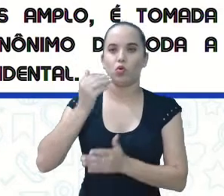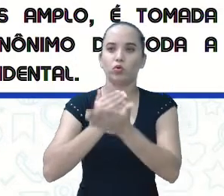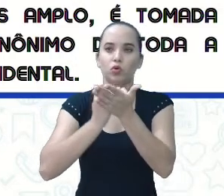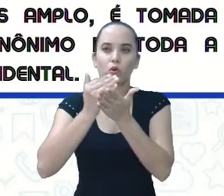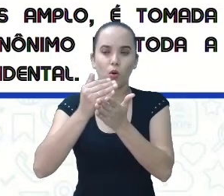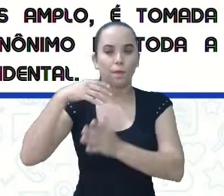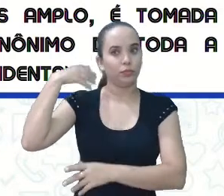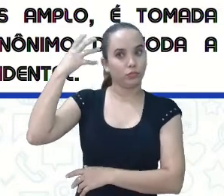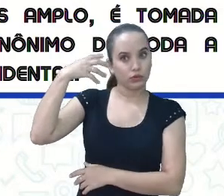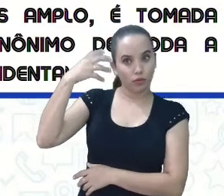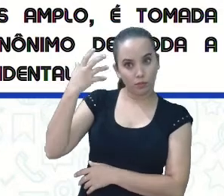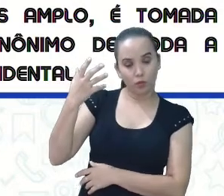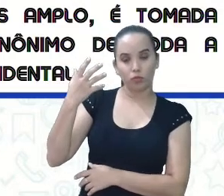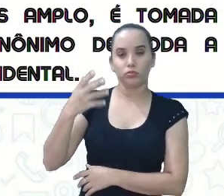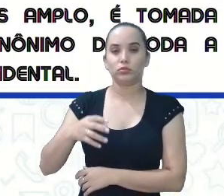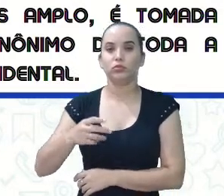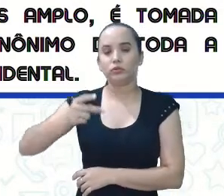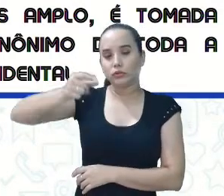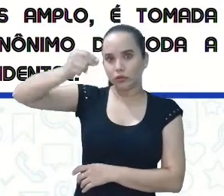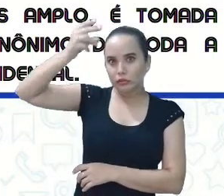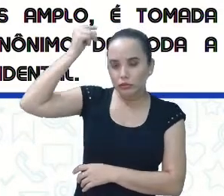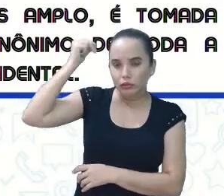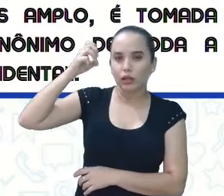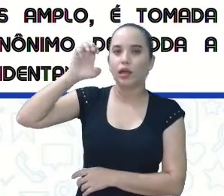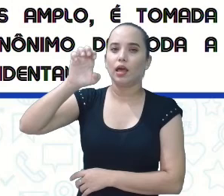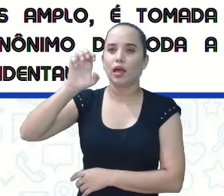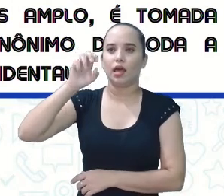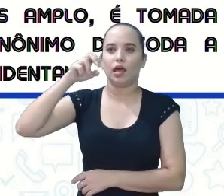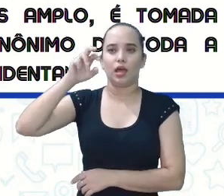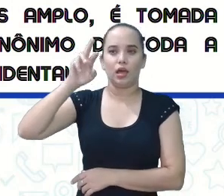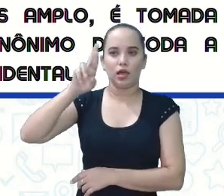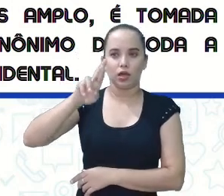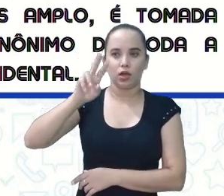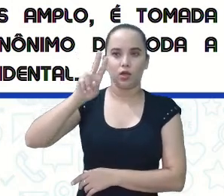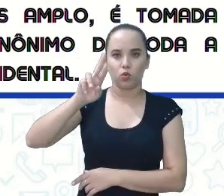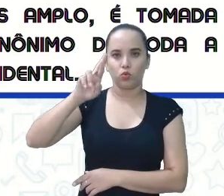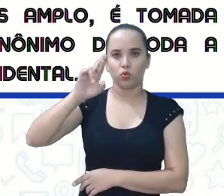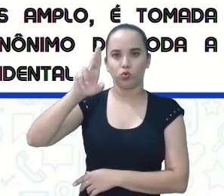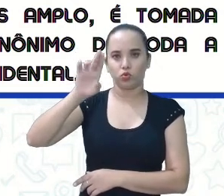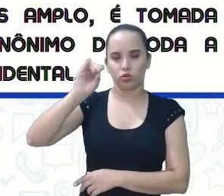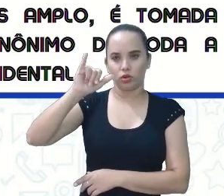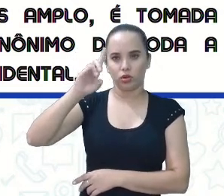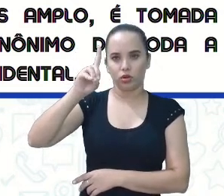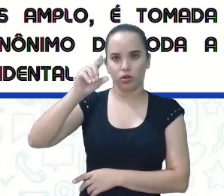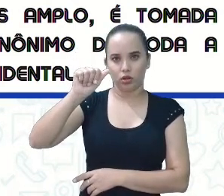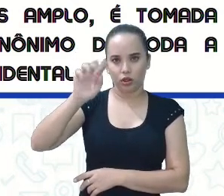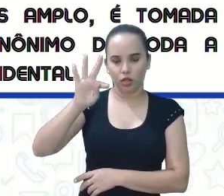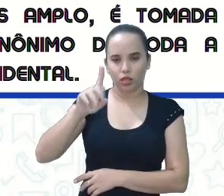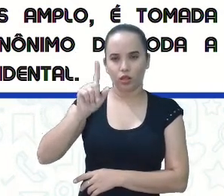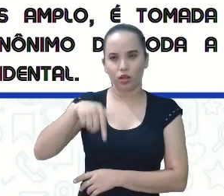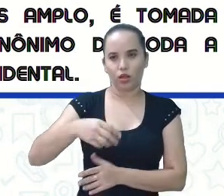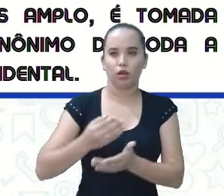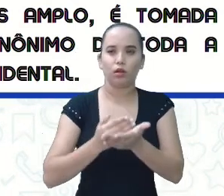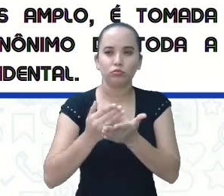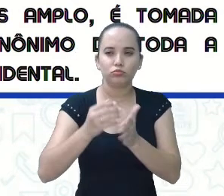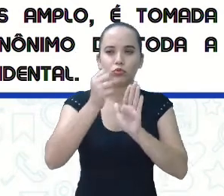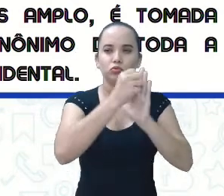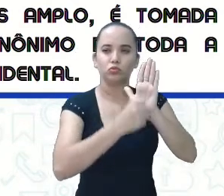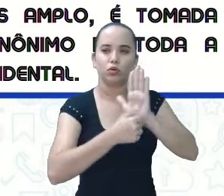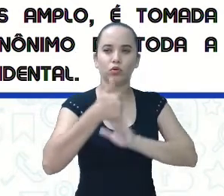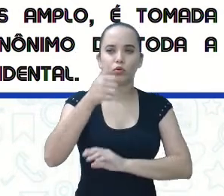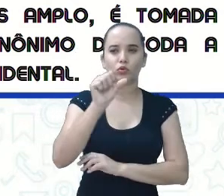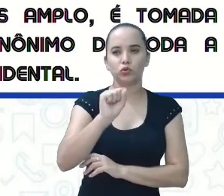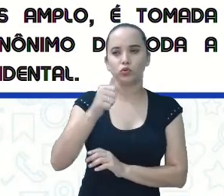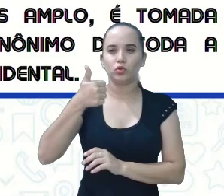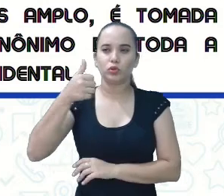Designa-se música clássica a música erudita, ou seja, a música ocidental composta entre os séculos XVIII e XIX,